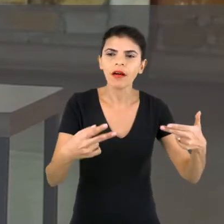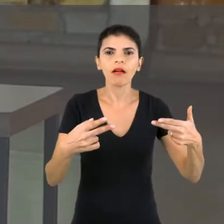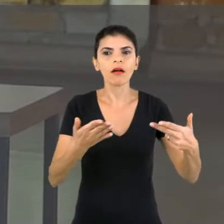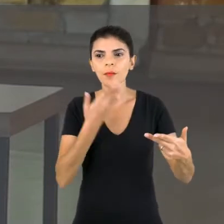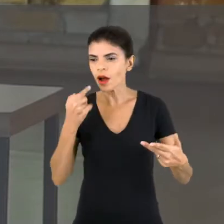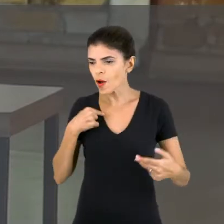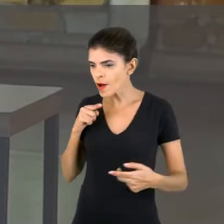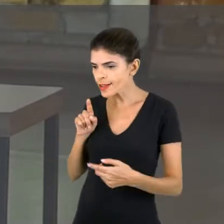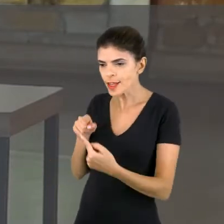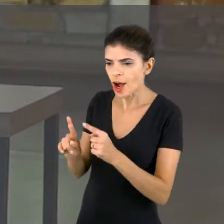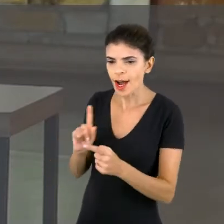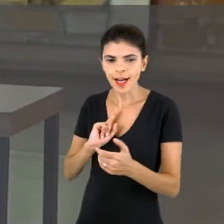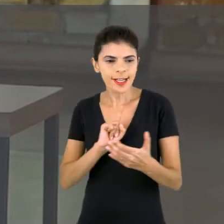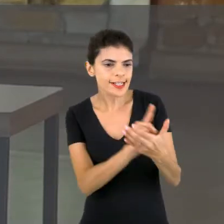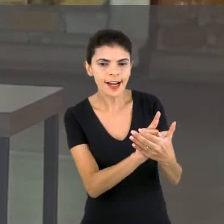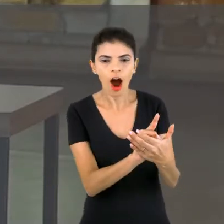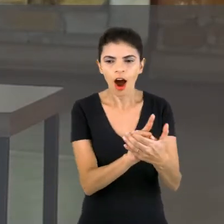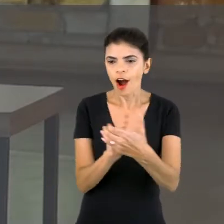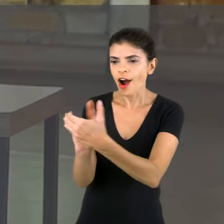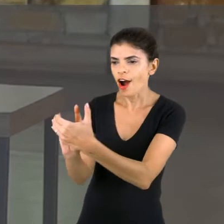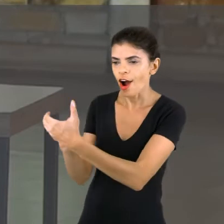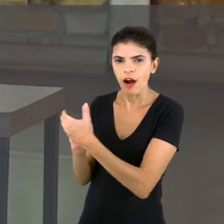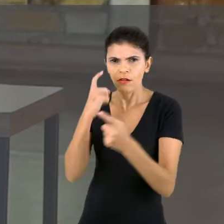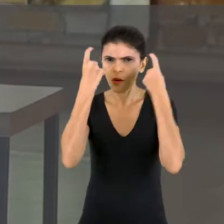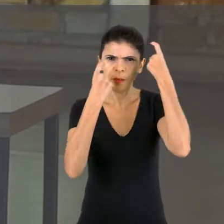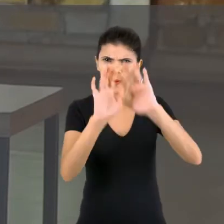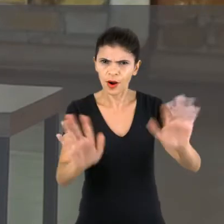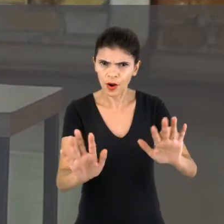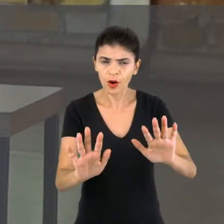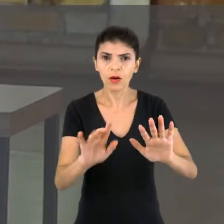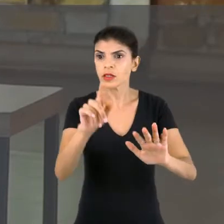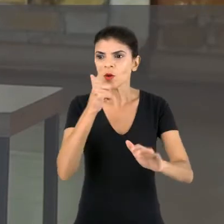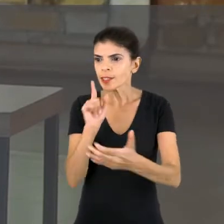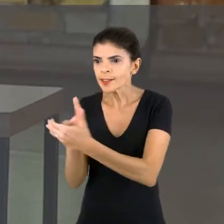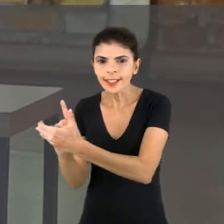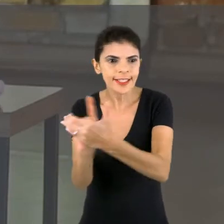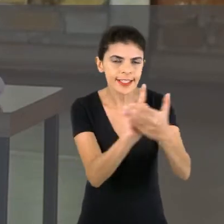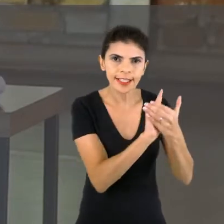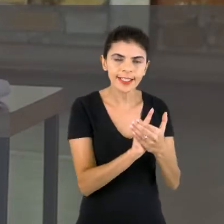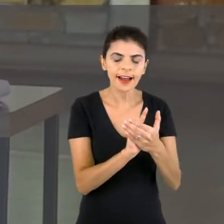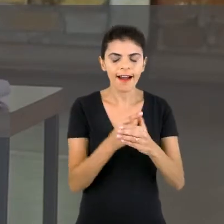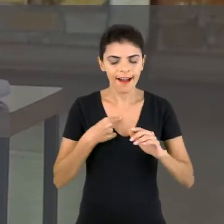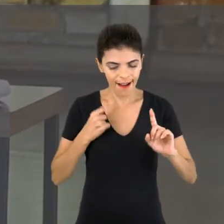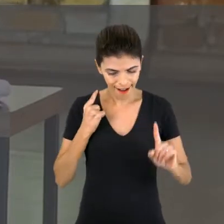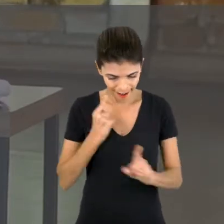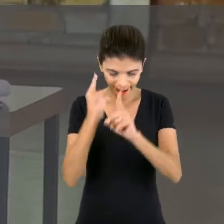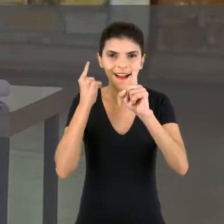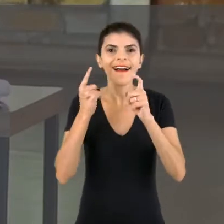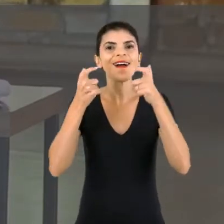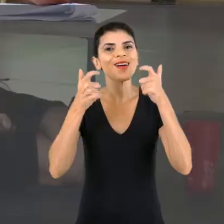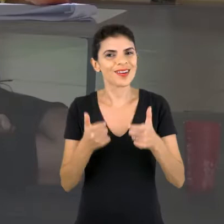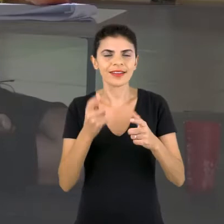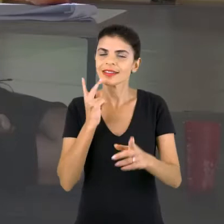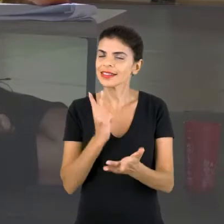um lugar para você se achar. Não se preocupe, você vai encontrar um lugar e se você não encontrar, você vai descobrir um